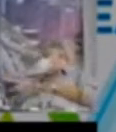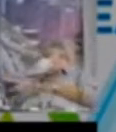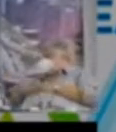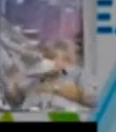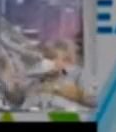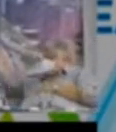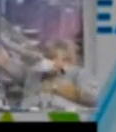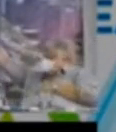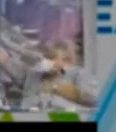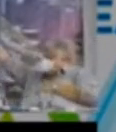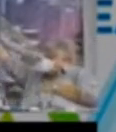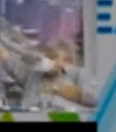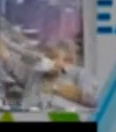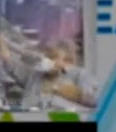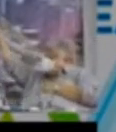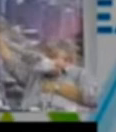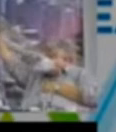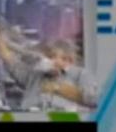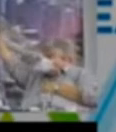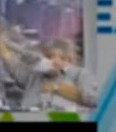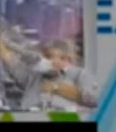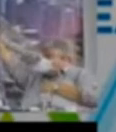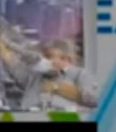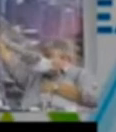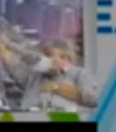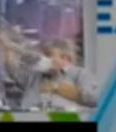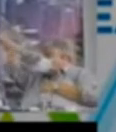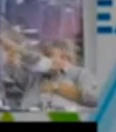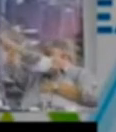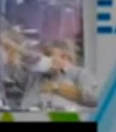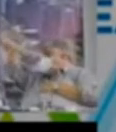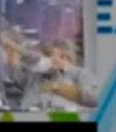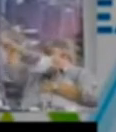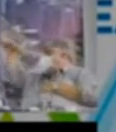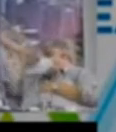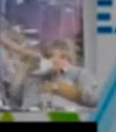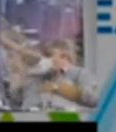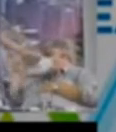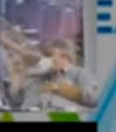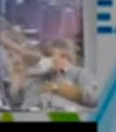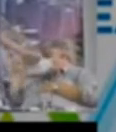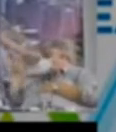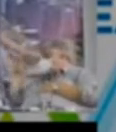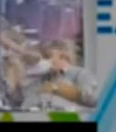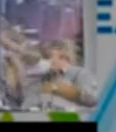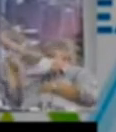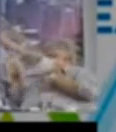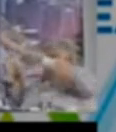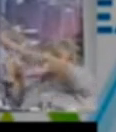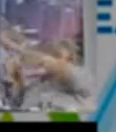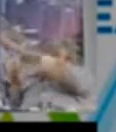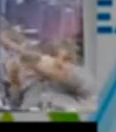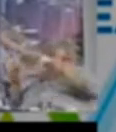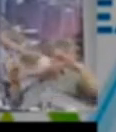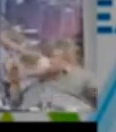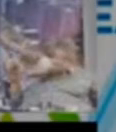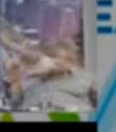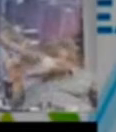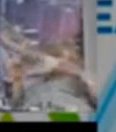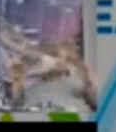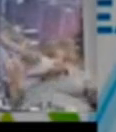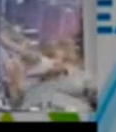revisão, feita pelo SINAENCO, que é uma das organizações da sociedade civil que vem